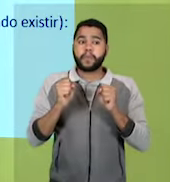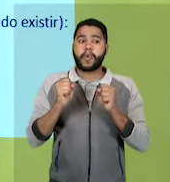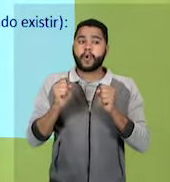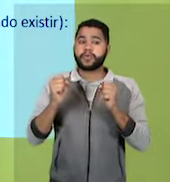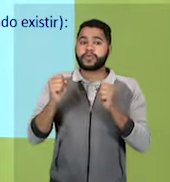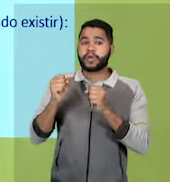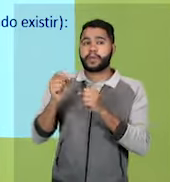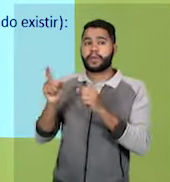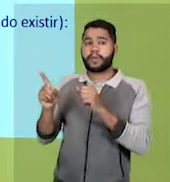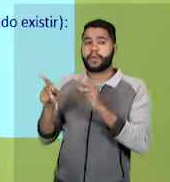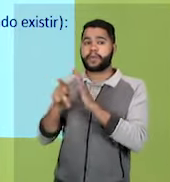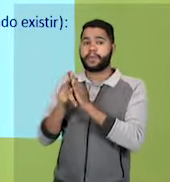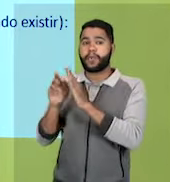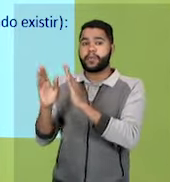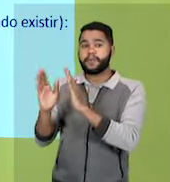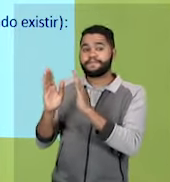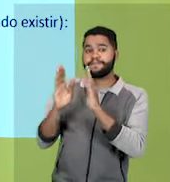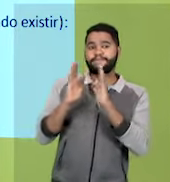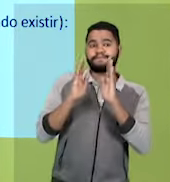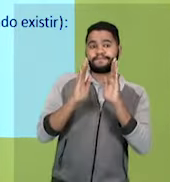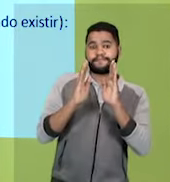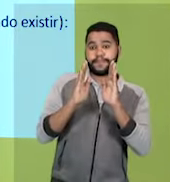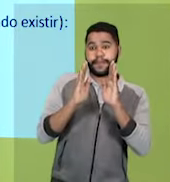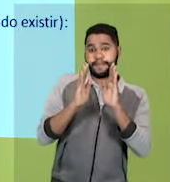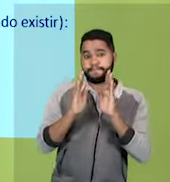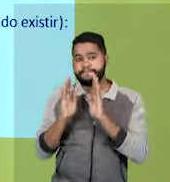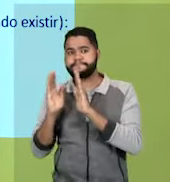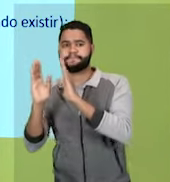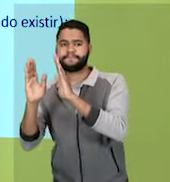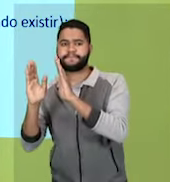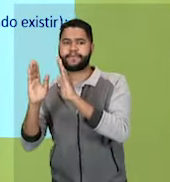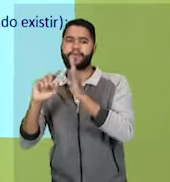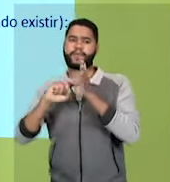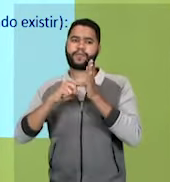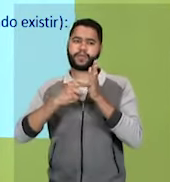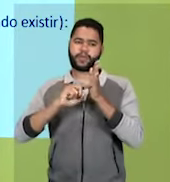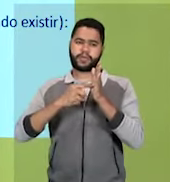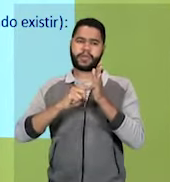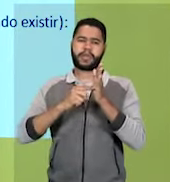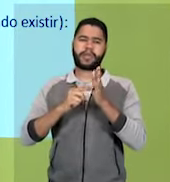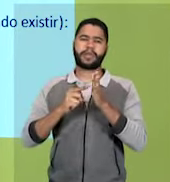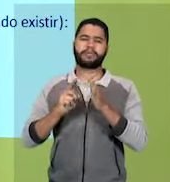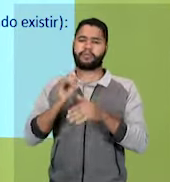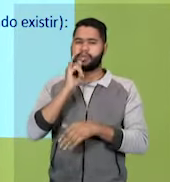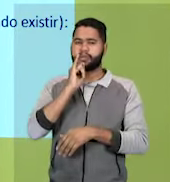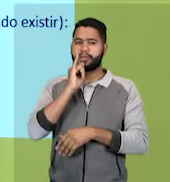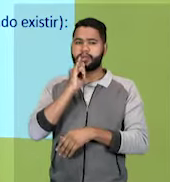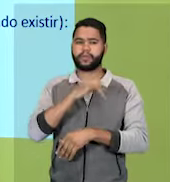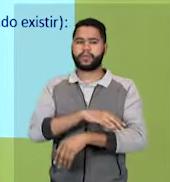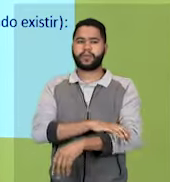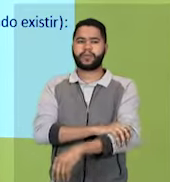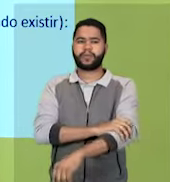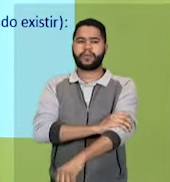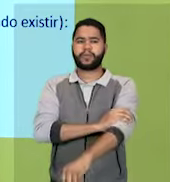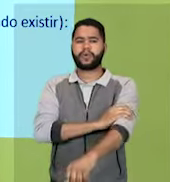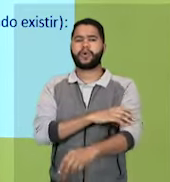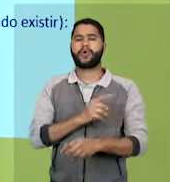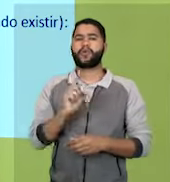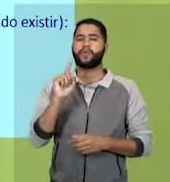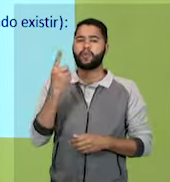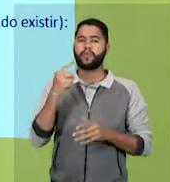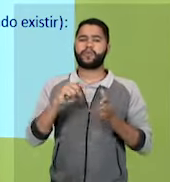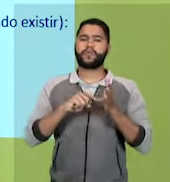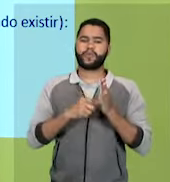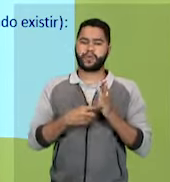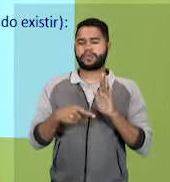frente multiplicando. Olha só, saiu daqui e veio para cá multiplicando. Aí, naquele caso, quando tem a base igual, né, fica 1 vezes isso, vai